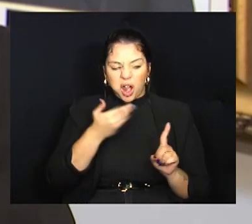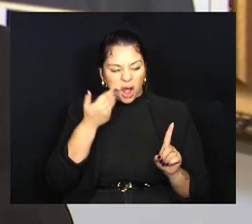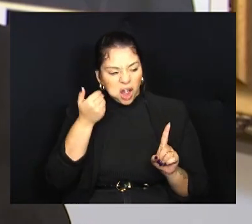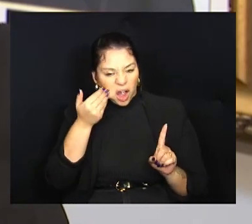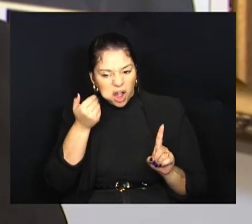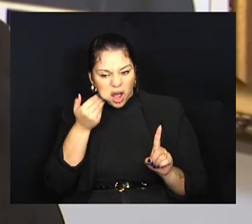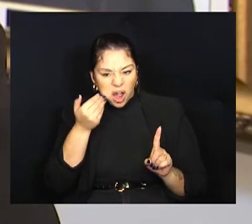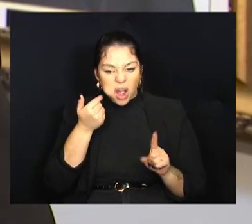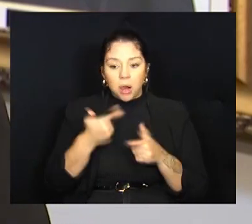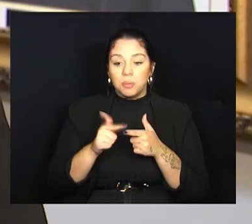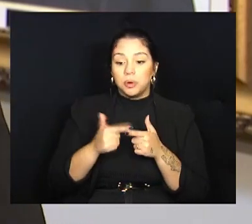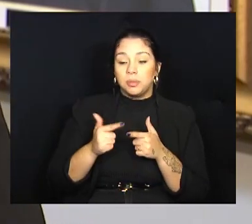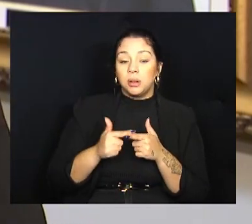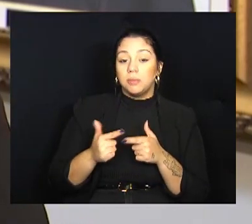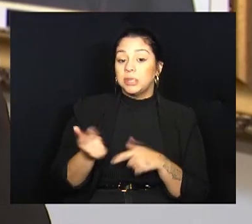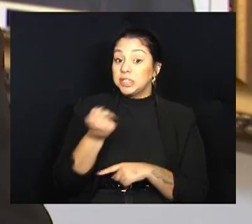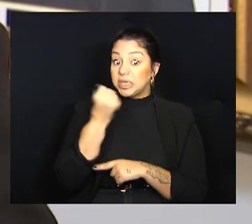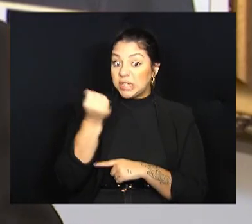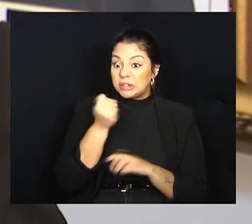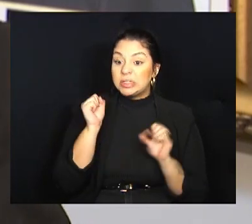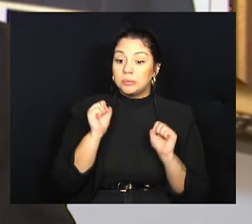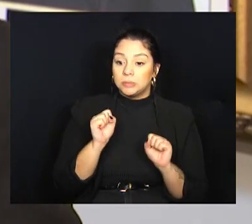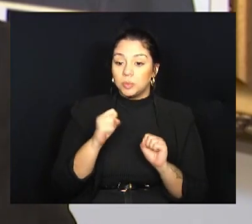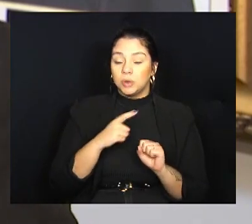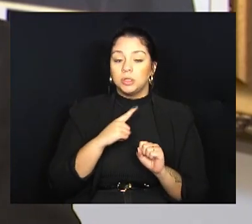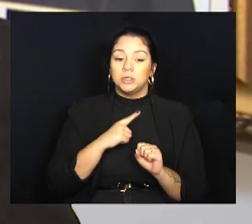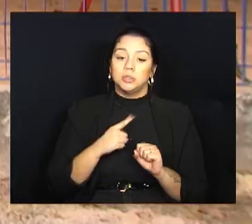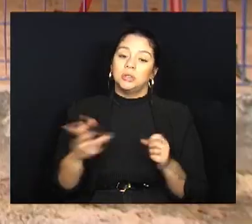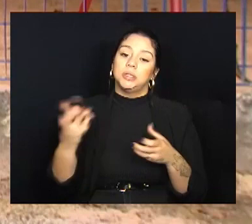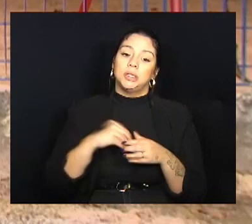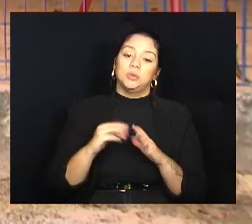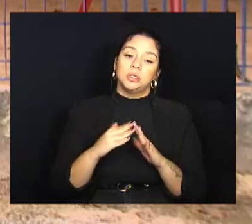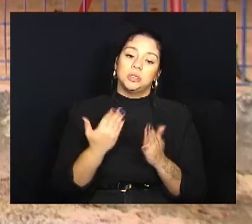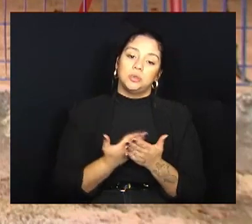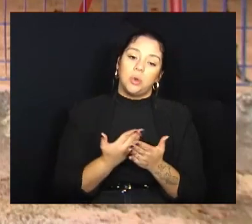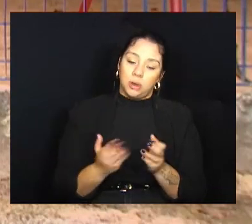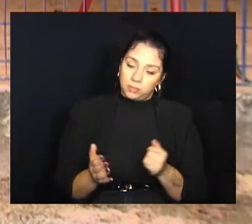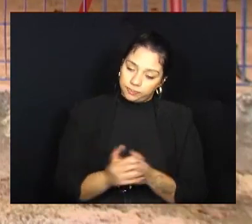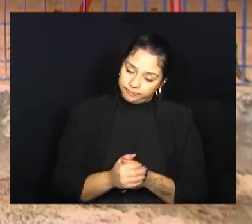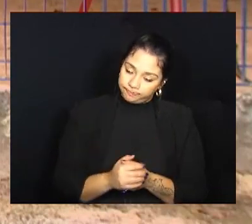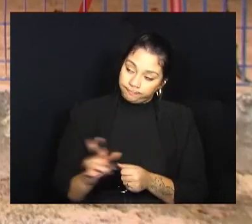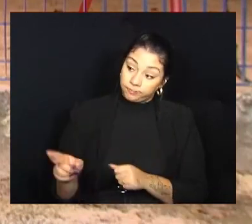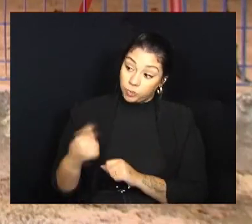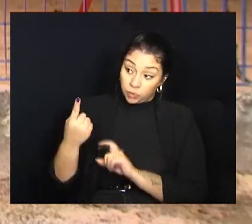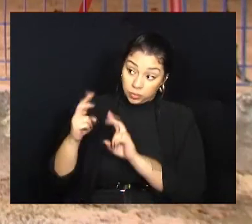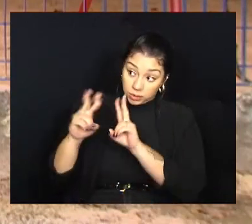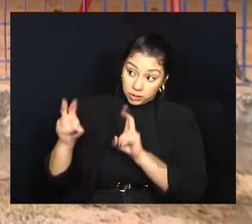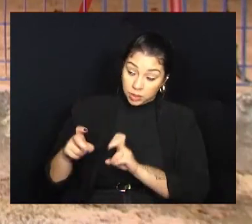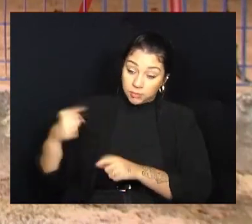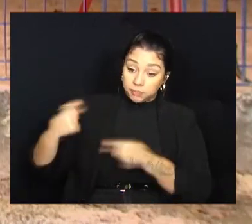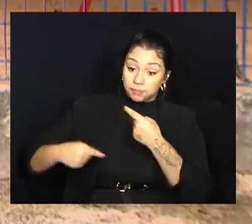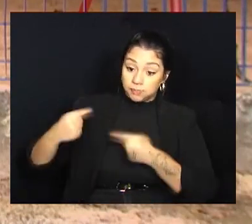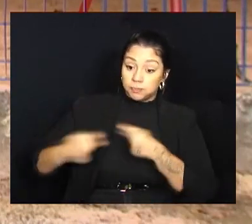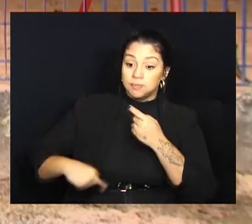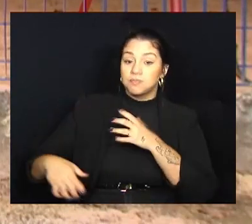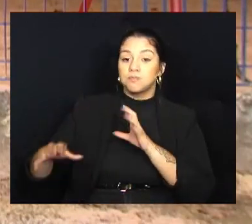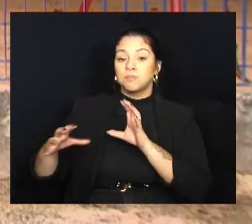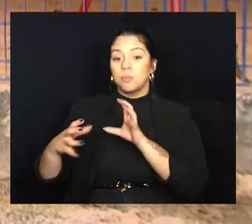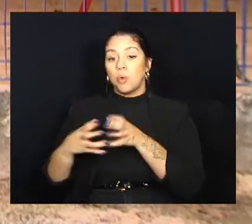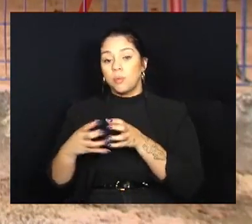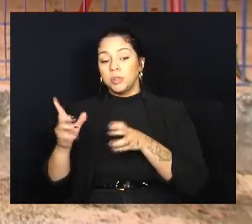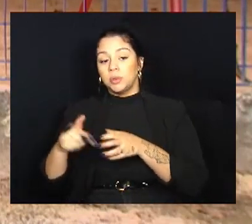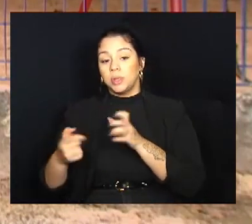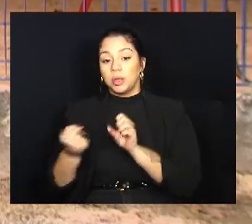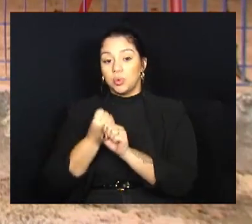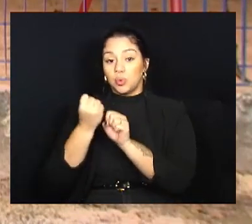problemas graves que possam acontecer dentro das escolas. Um dos assuntos discutidos pela comissão, a construção